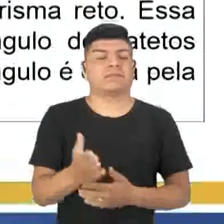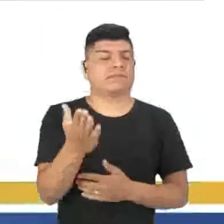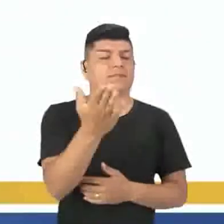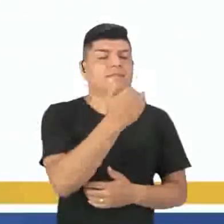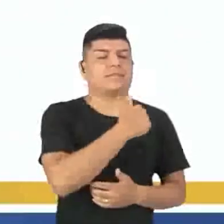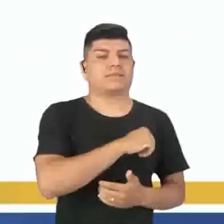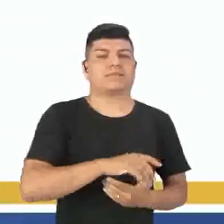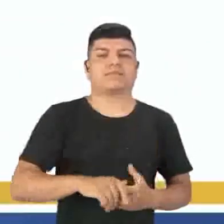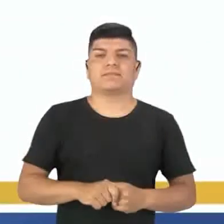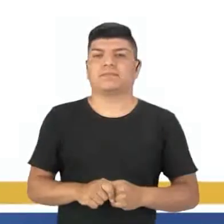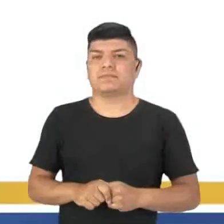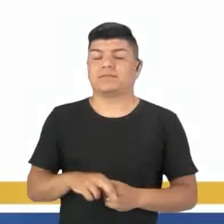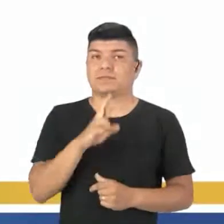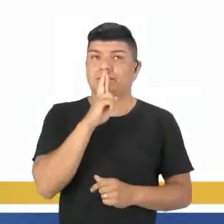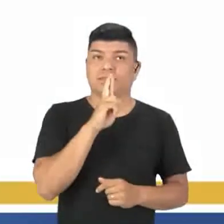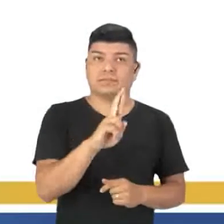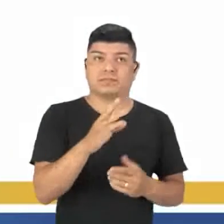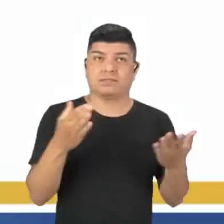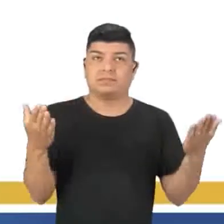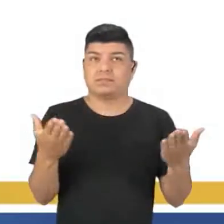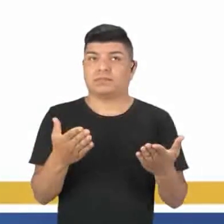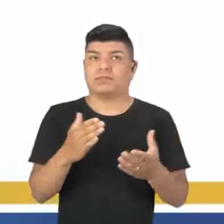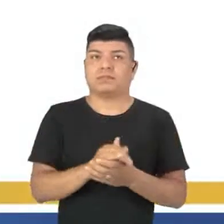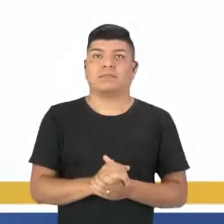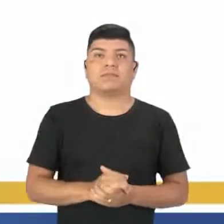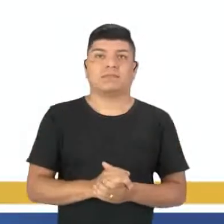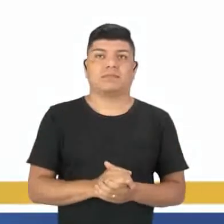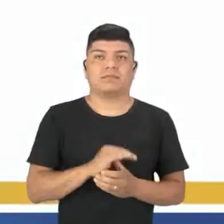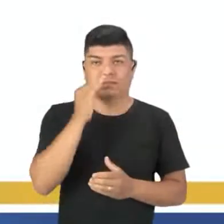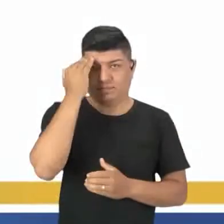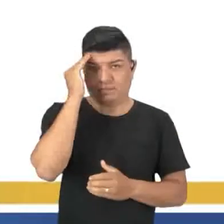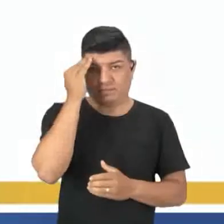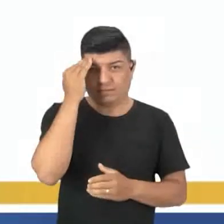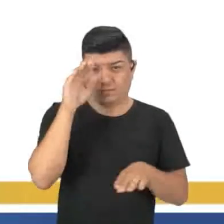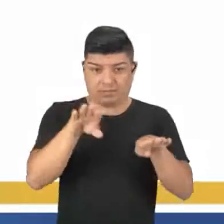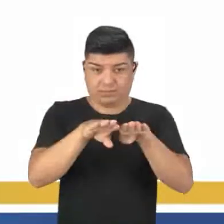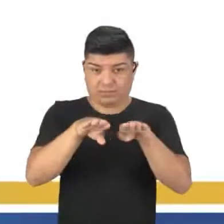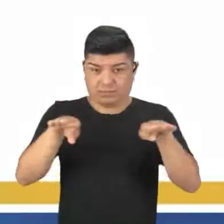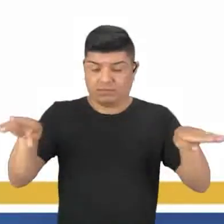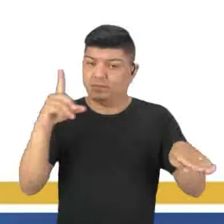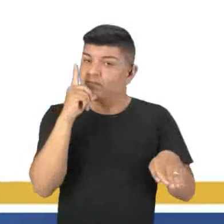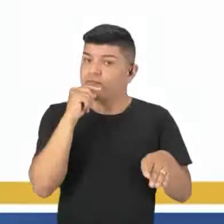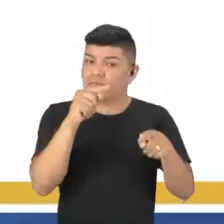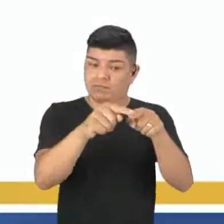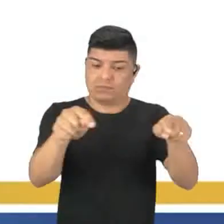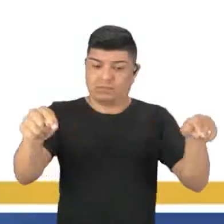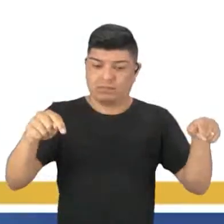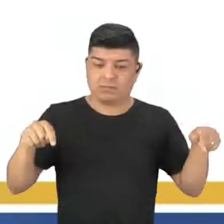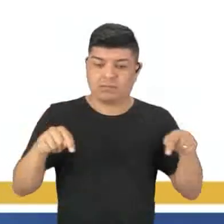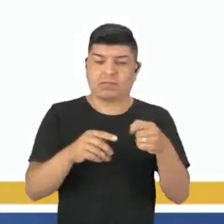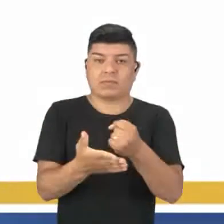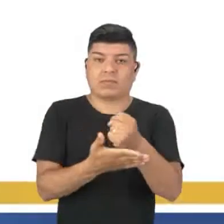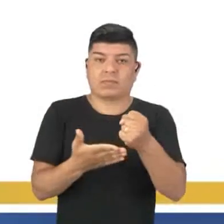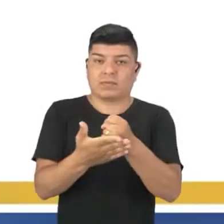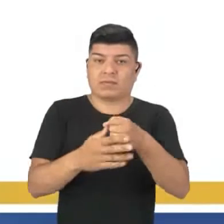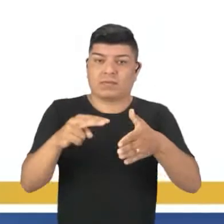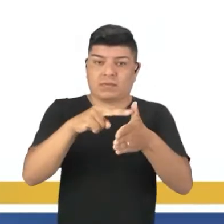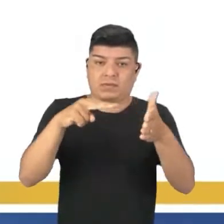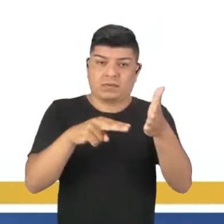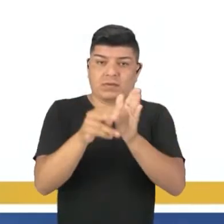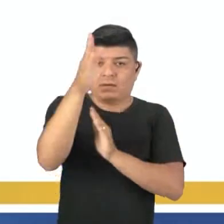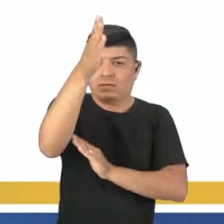lá. Vamos resolver esse problema. Então, nós podemos entender a superfície da piscina, né, como a base desse prisma reto,